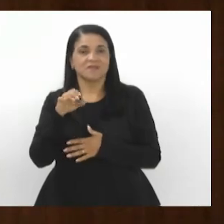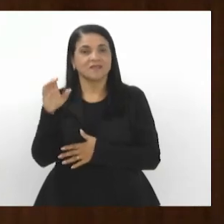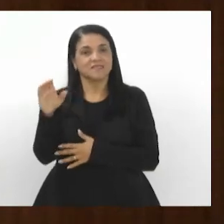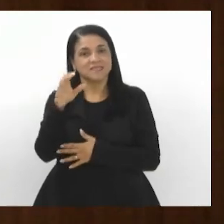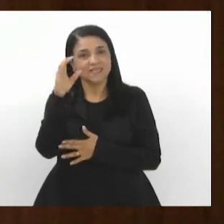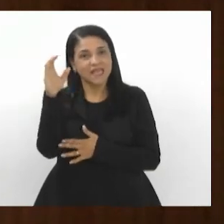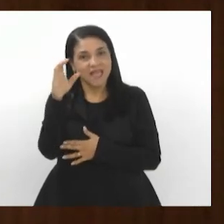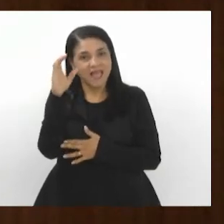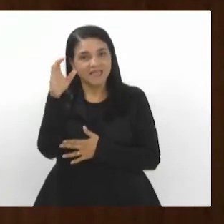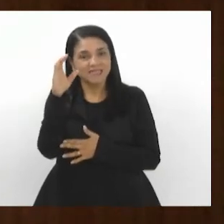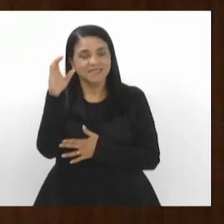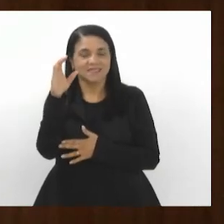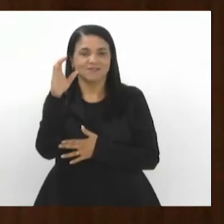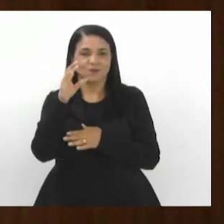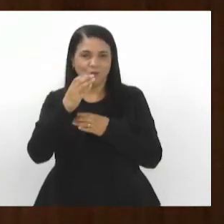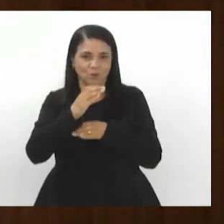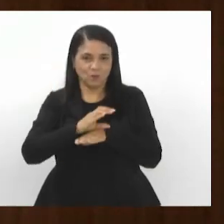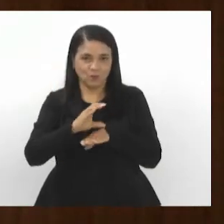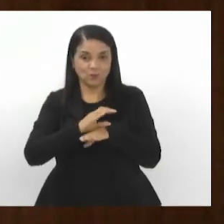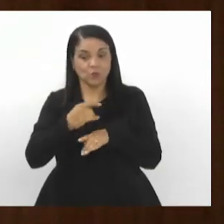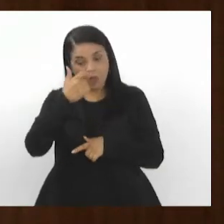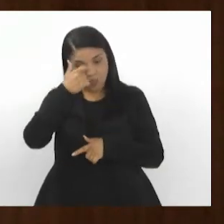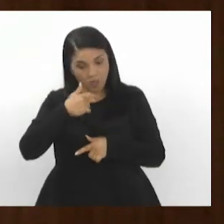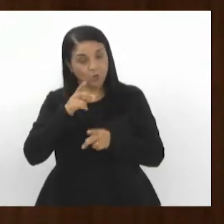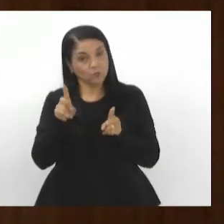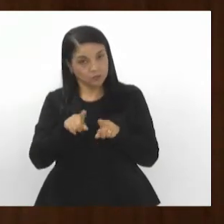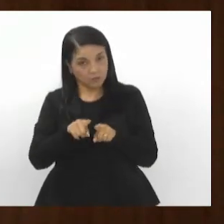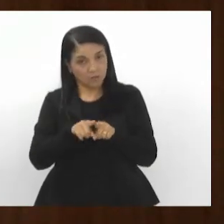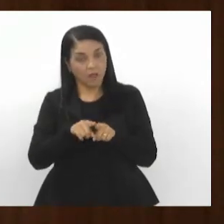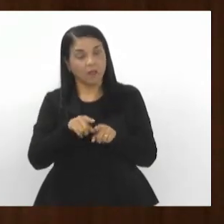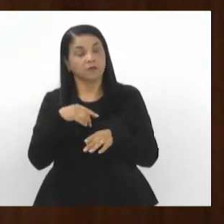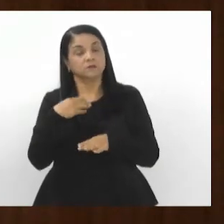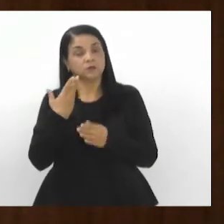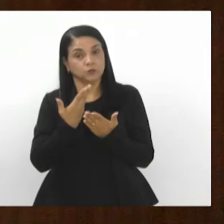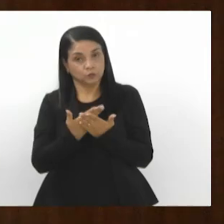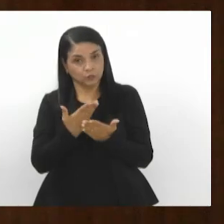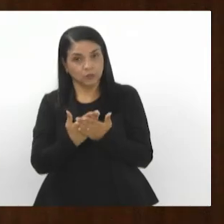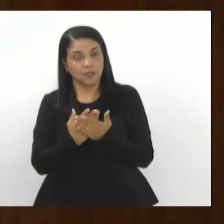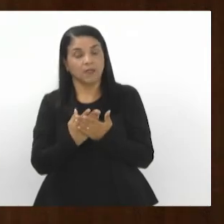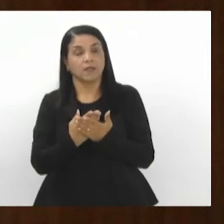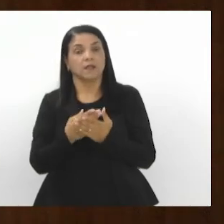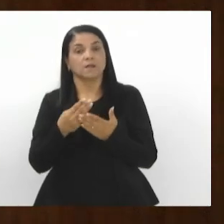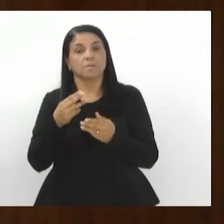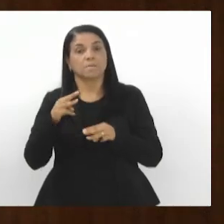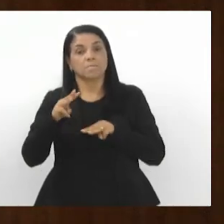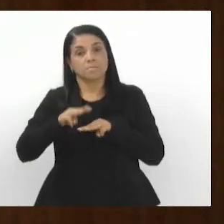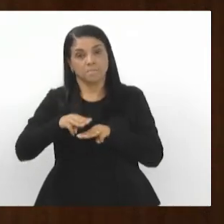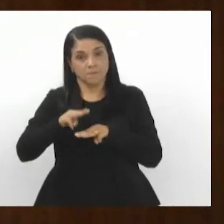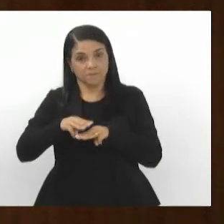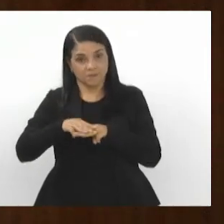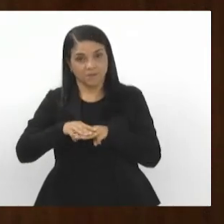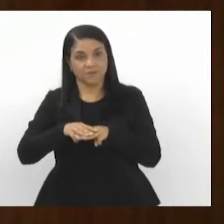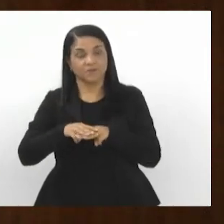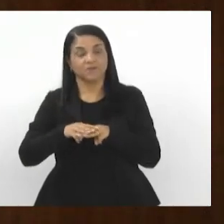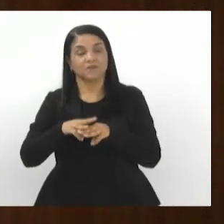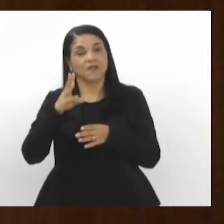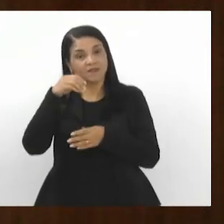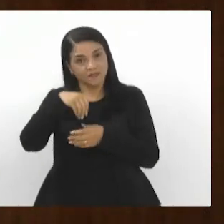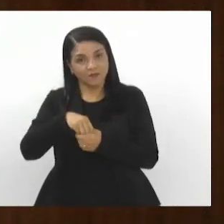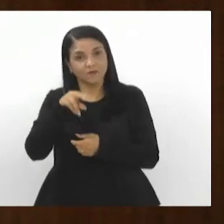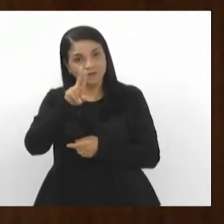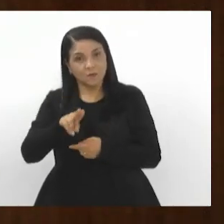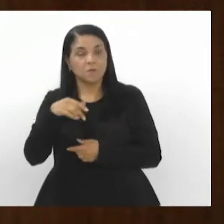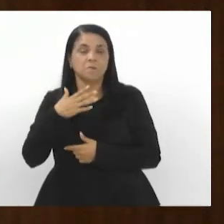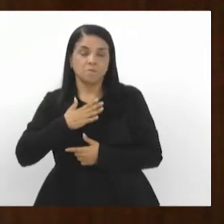ciência daquela unidade. Eu mesmo estudei, quando era estudante de matemática, tive também naquela universidade, minha irmã